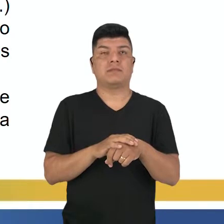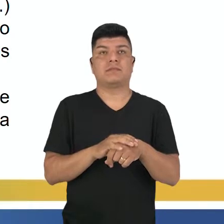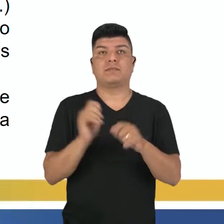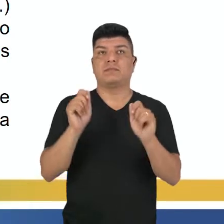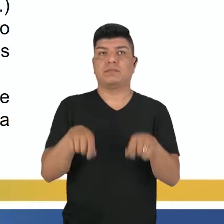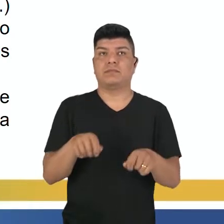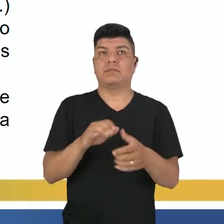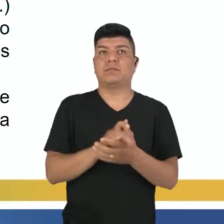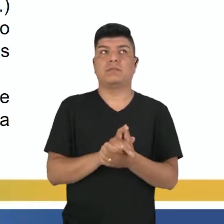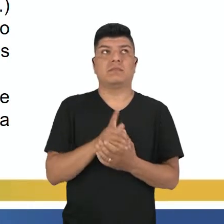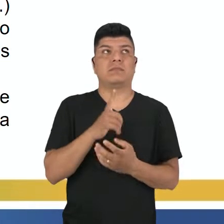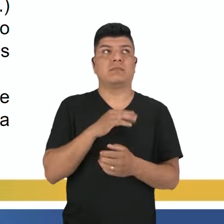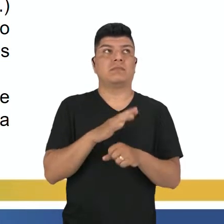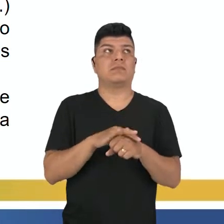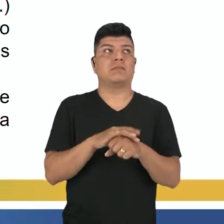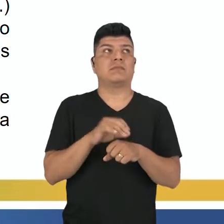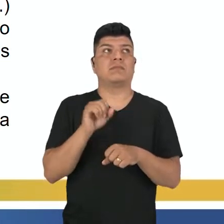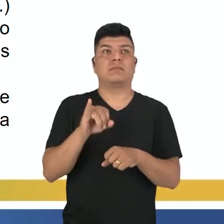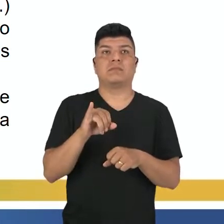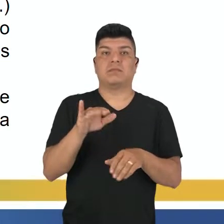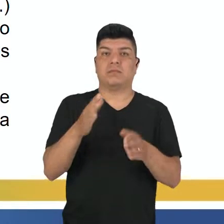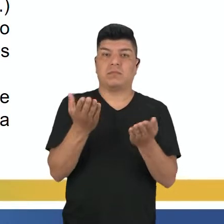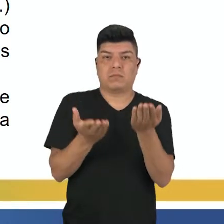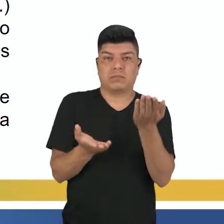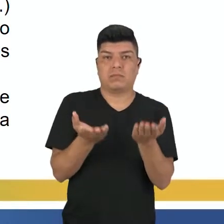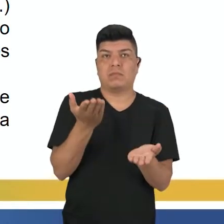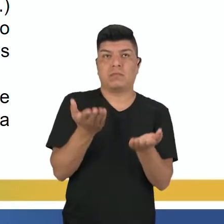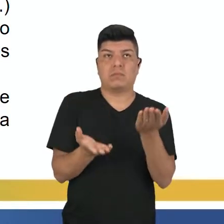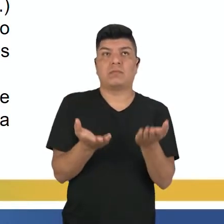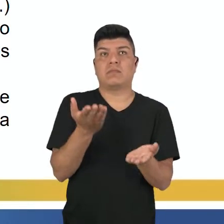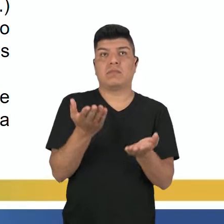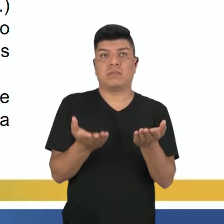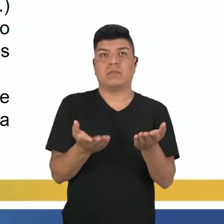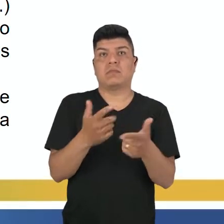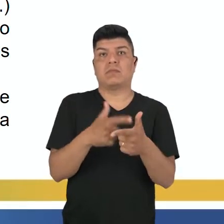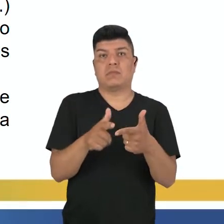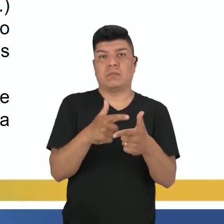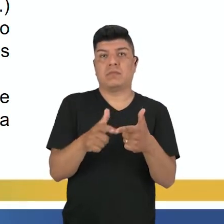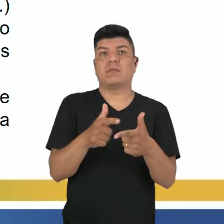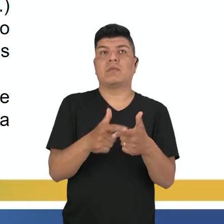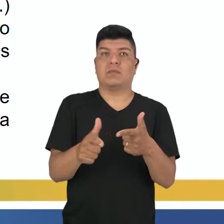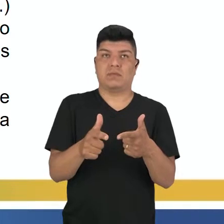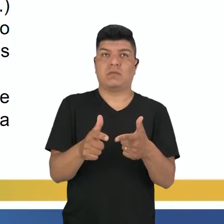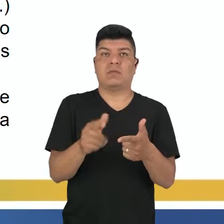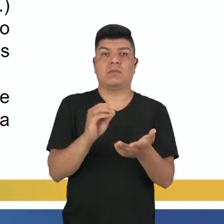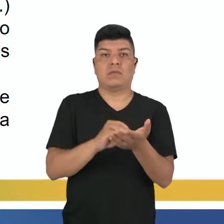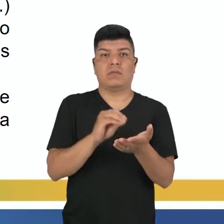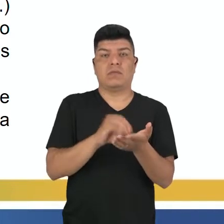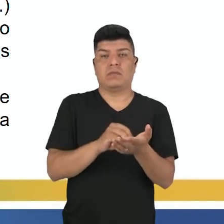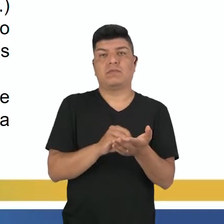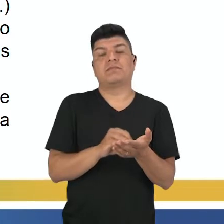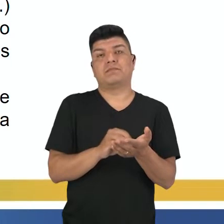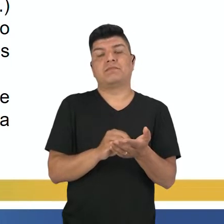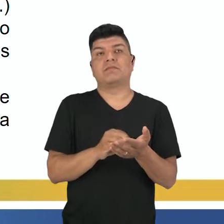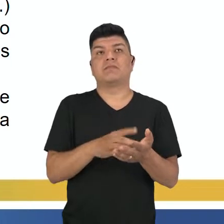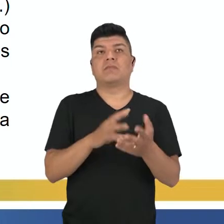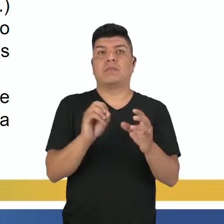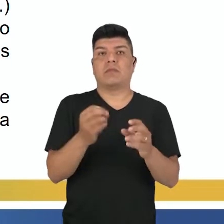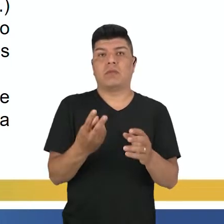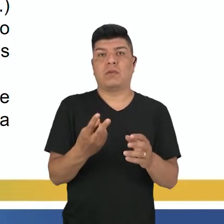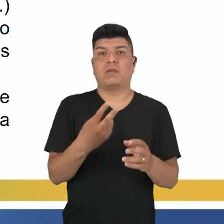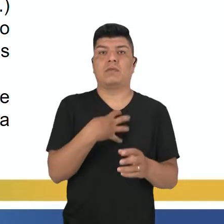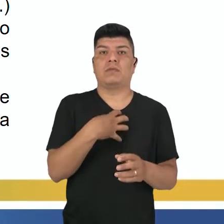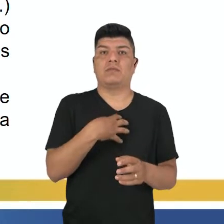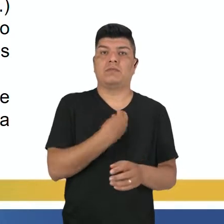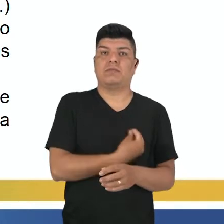Eles podem causar doenças se estiverem em desequilíbrio, estando em excesso ou em ausência. Isso vai depender também do estilo